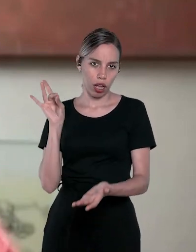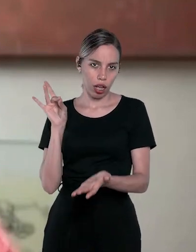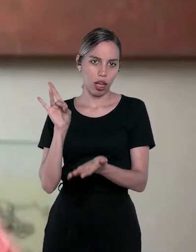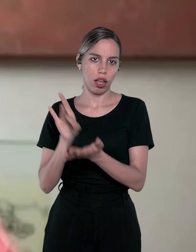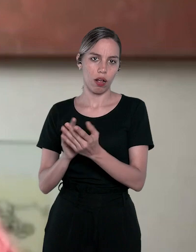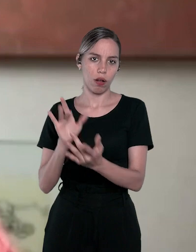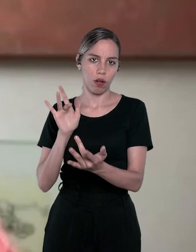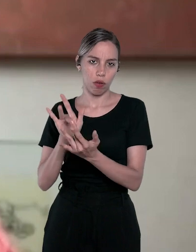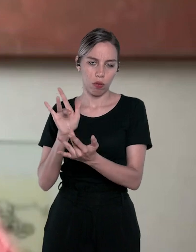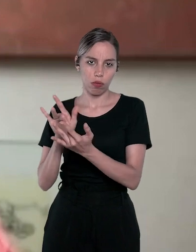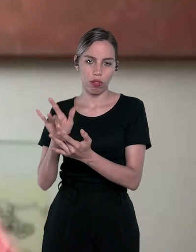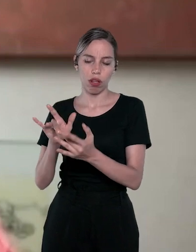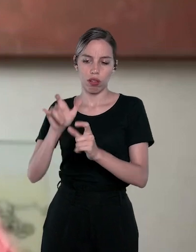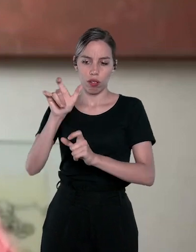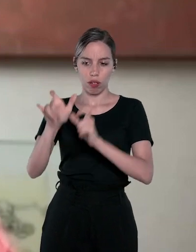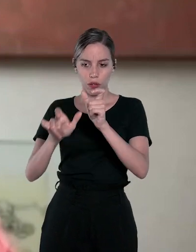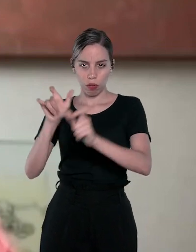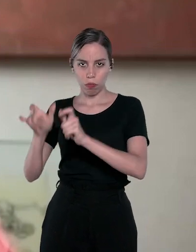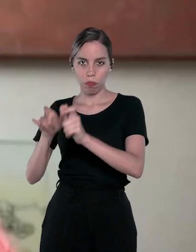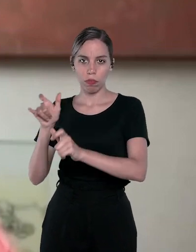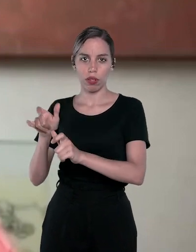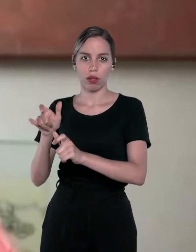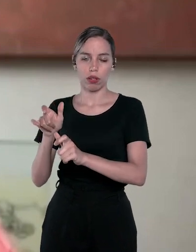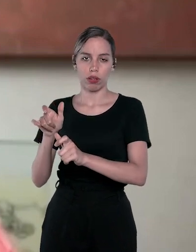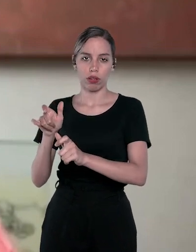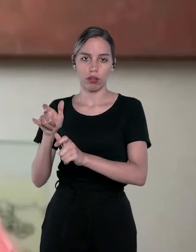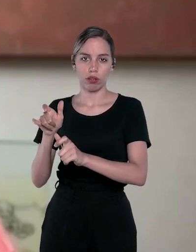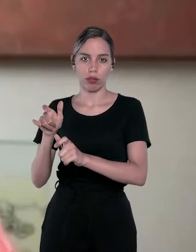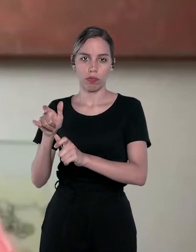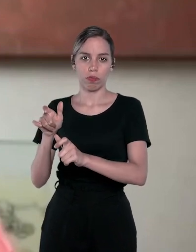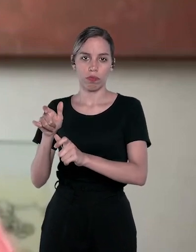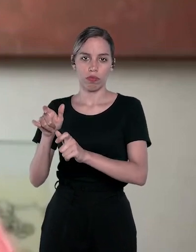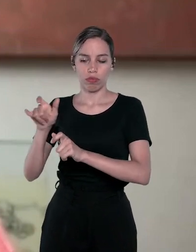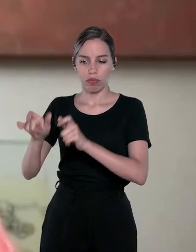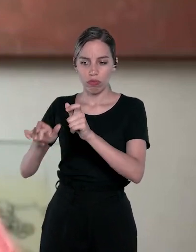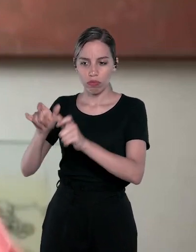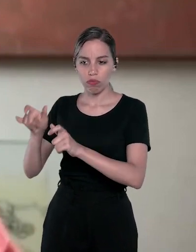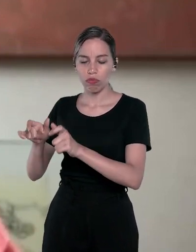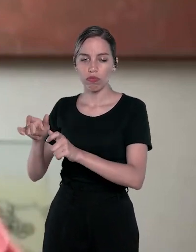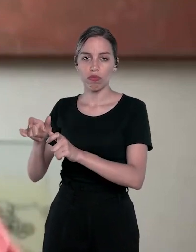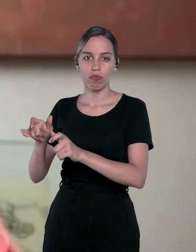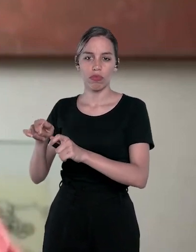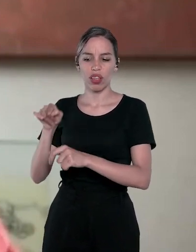com alguns membros da chamada Geração Complemento,